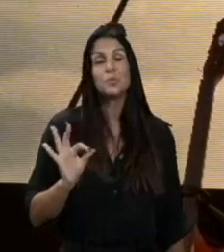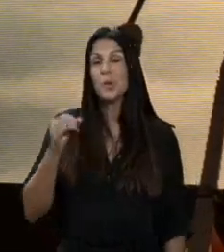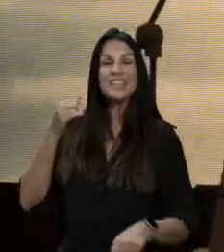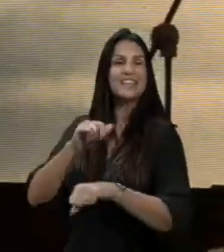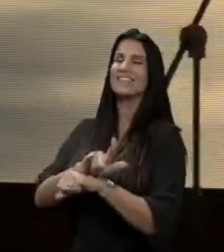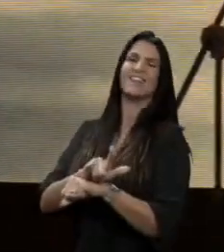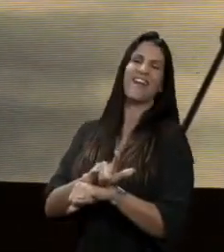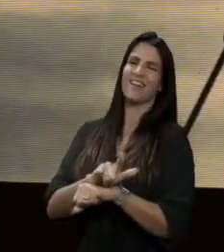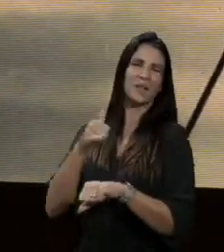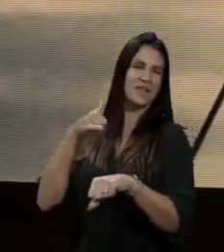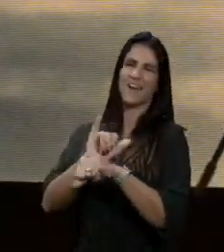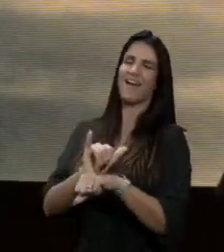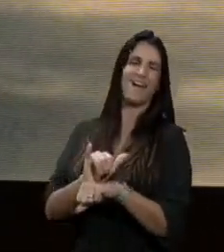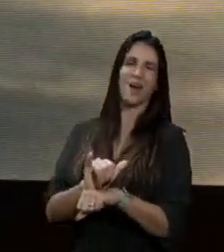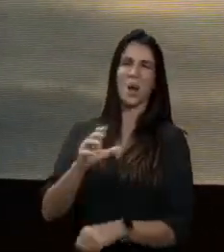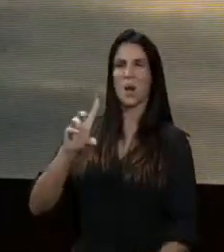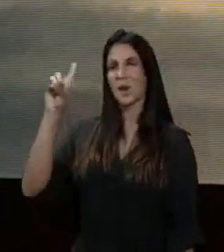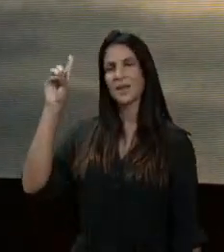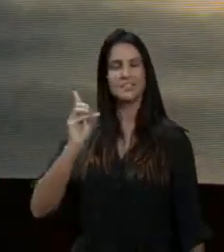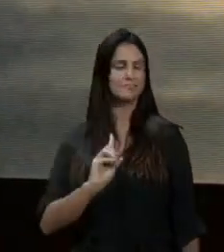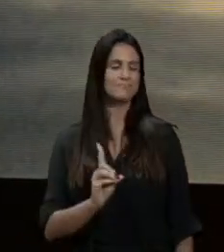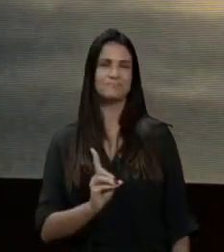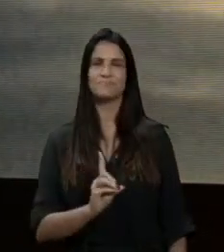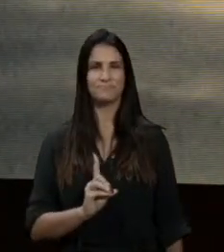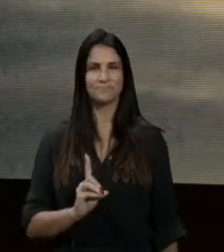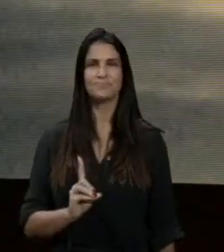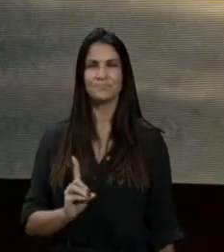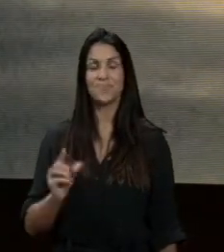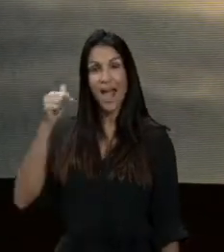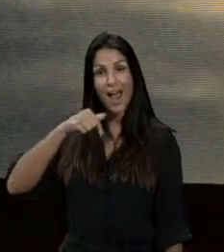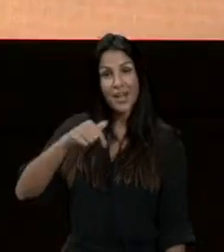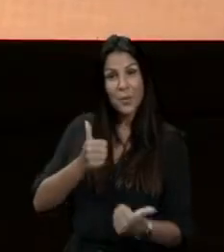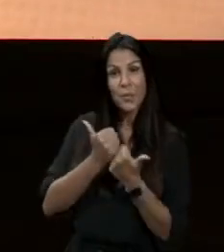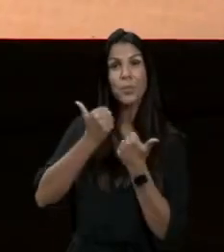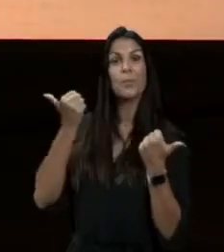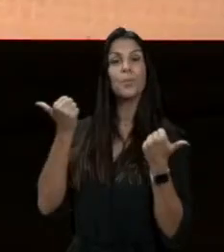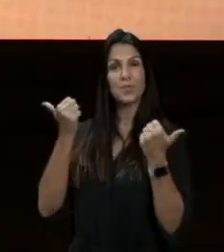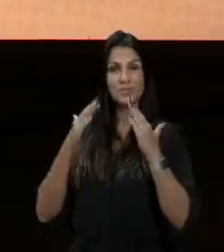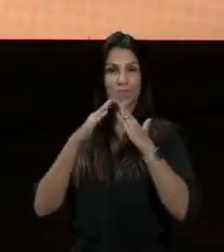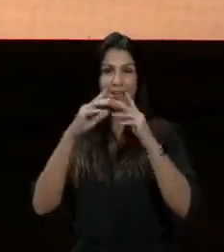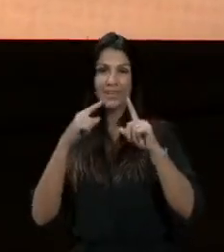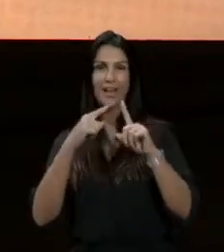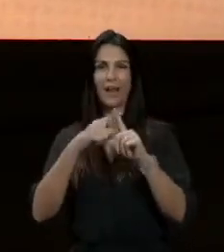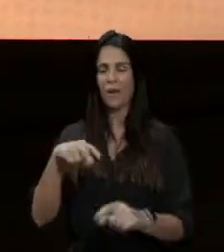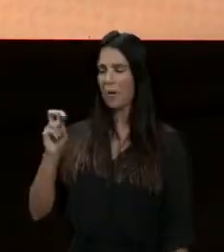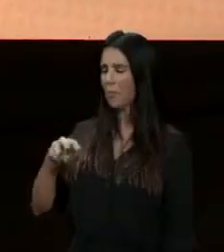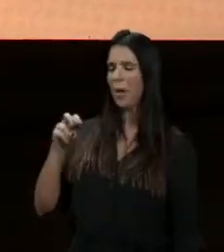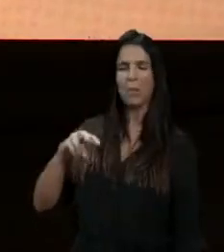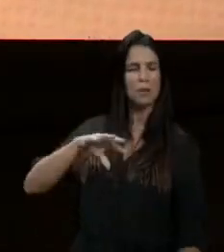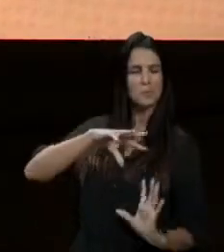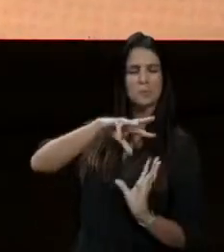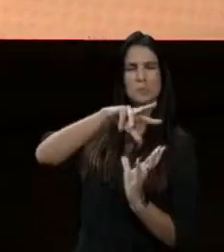é porque o que ele já fez na minha vida o que ele tem feito através do ministério dessa igreja nos Levando pelo mundo